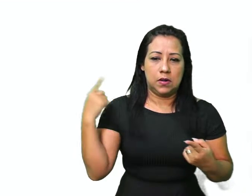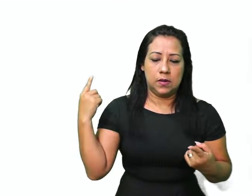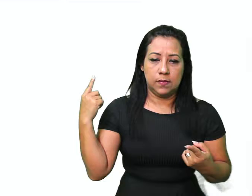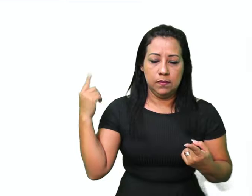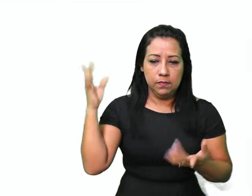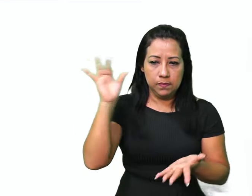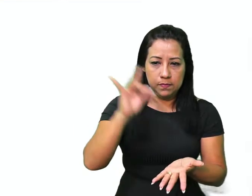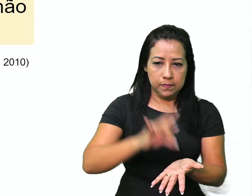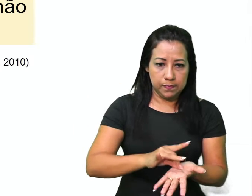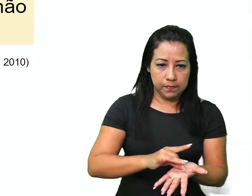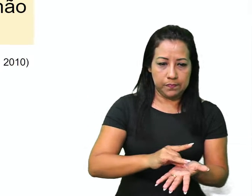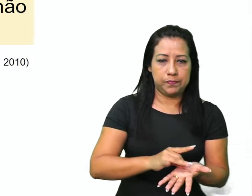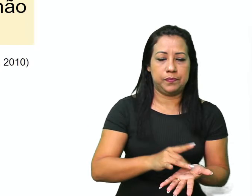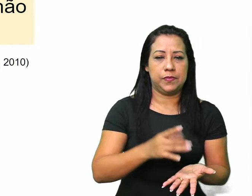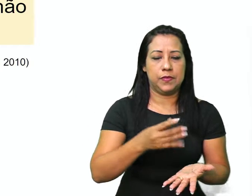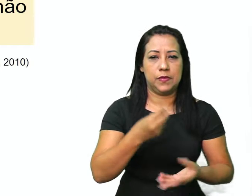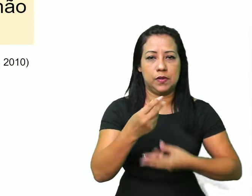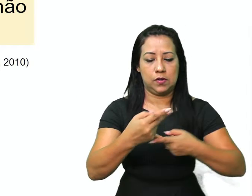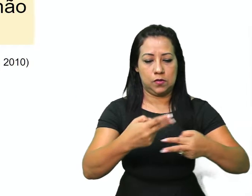e urbano.